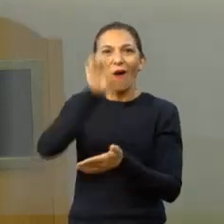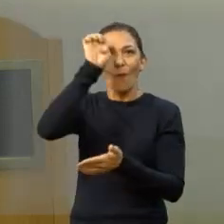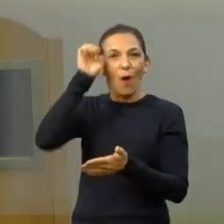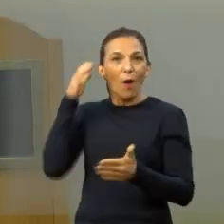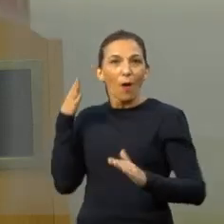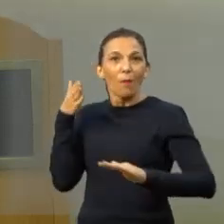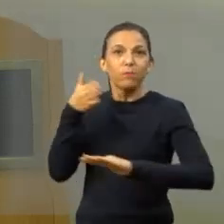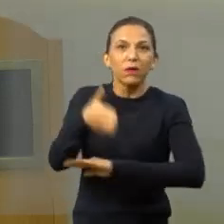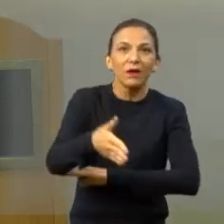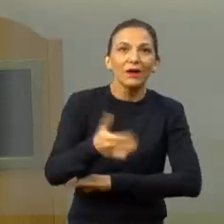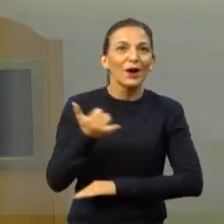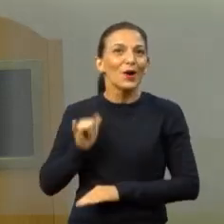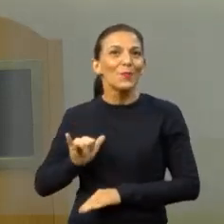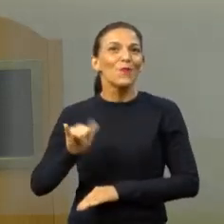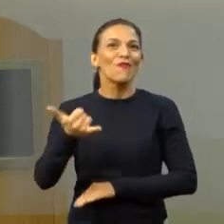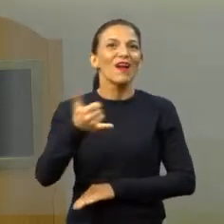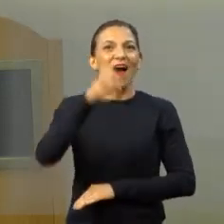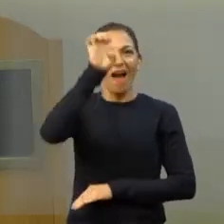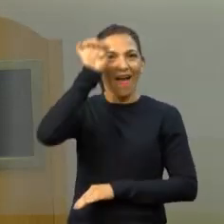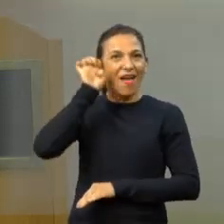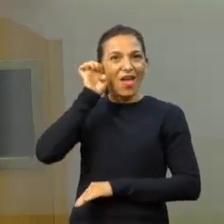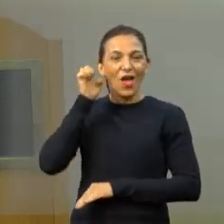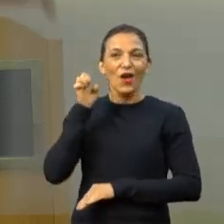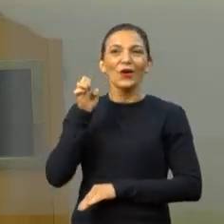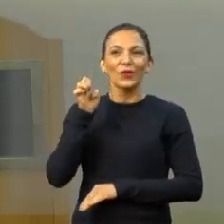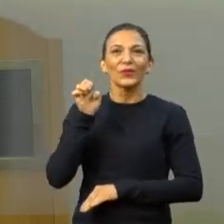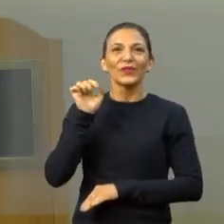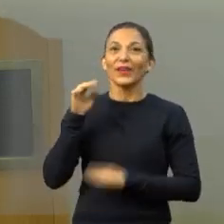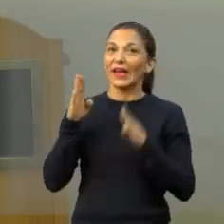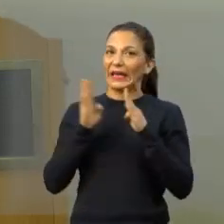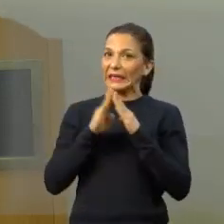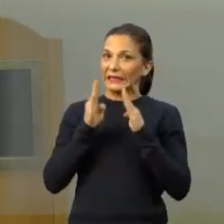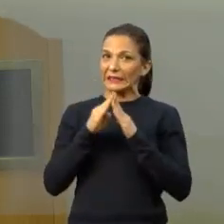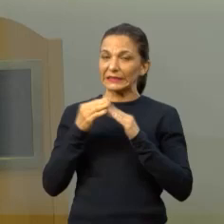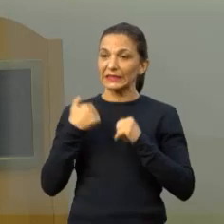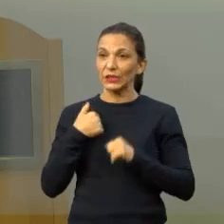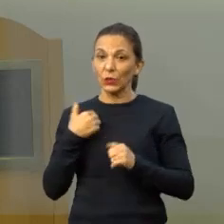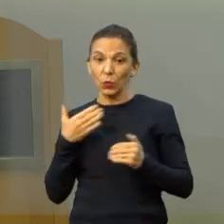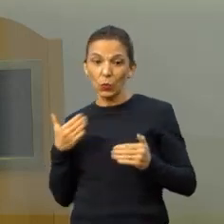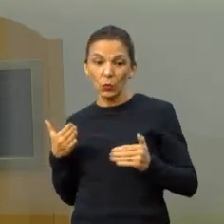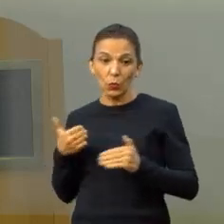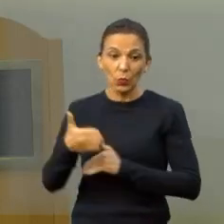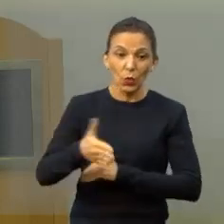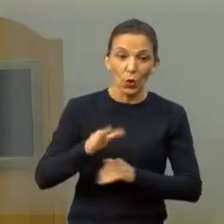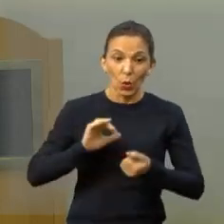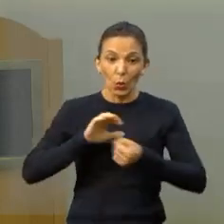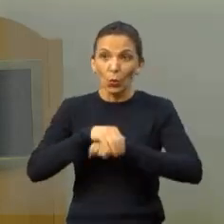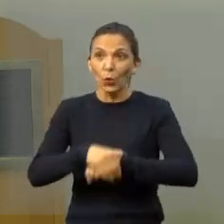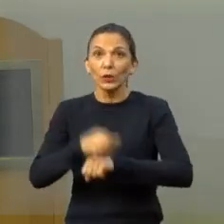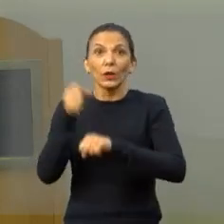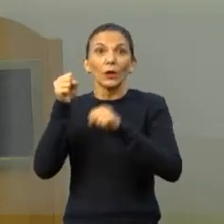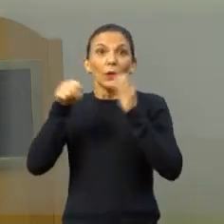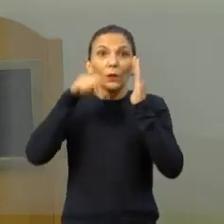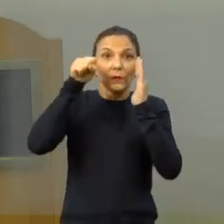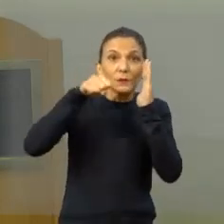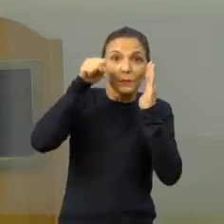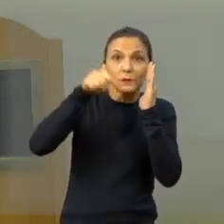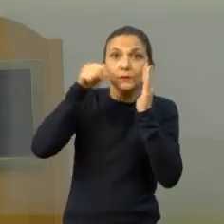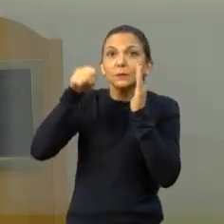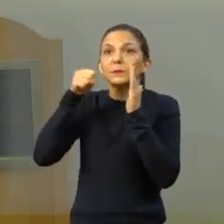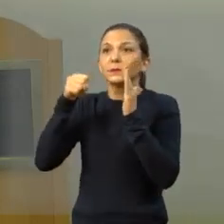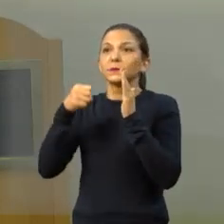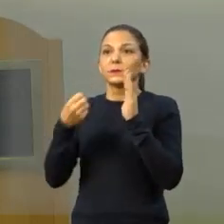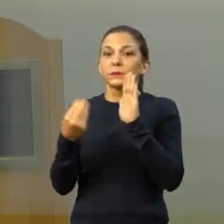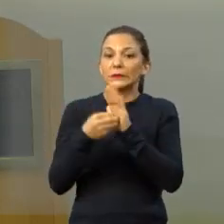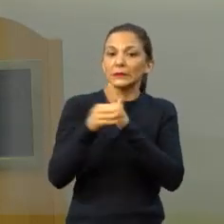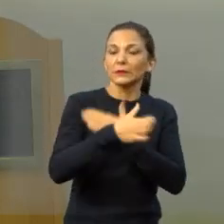né eu aproveitar aqui no tá aqui né ele e eu corri na frente dele até a noite vai fazer um vídeo lá colar essa foi minha